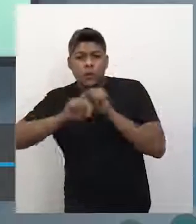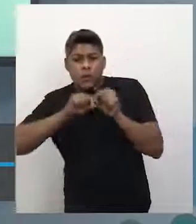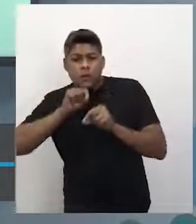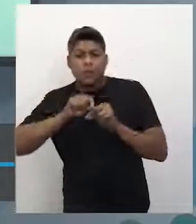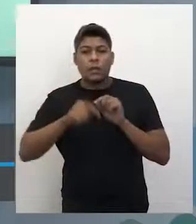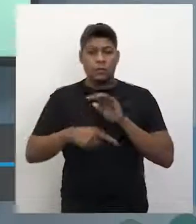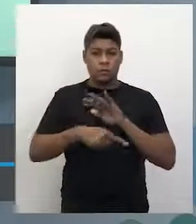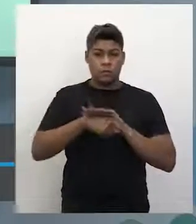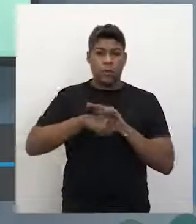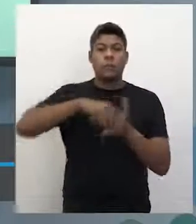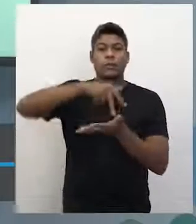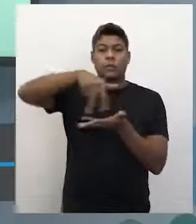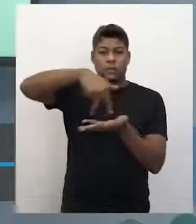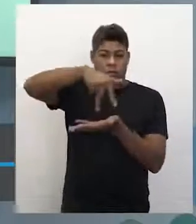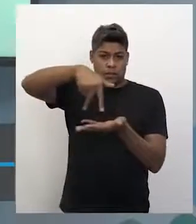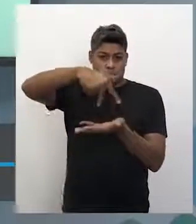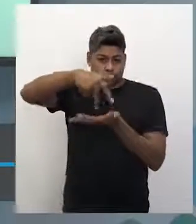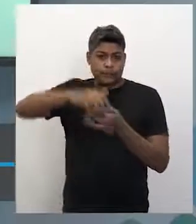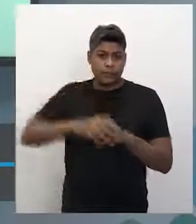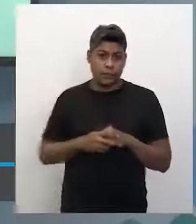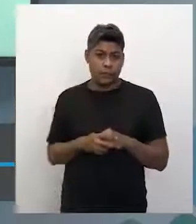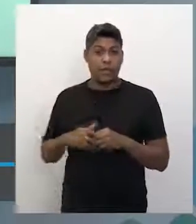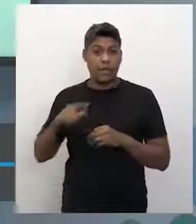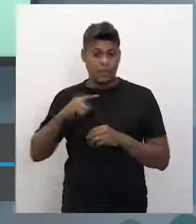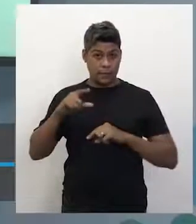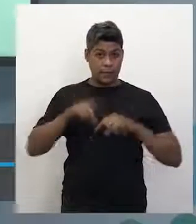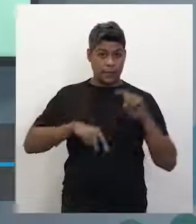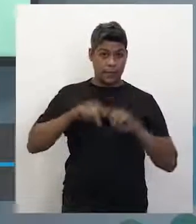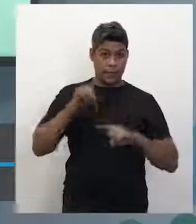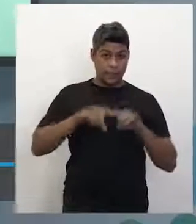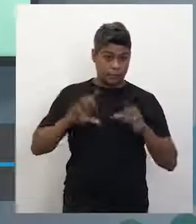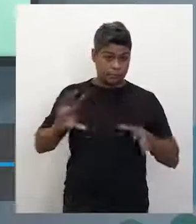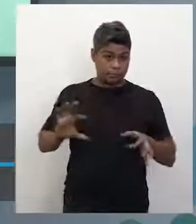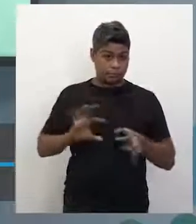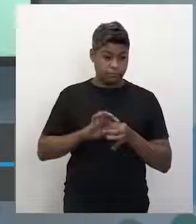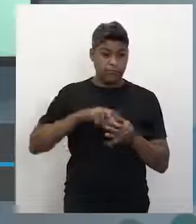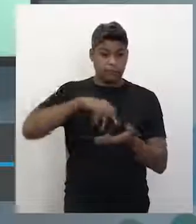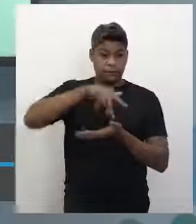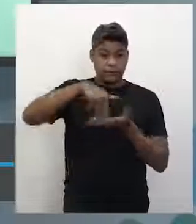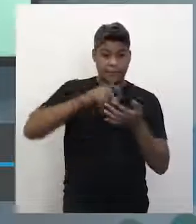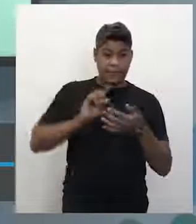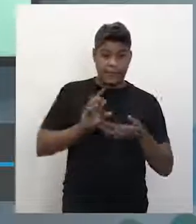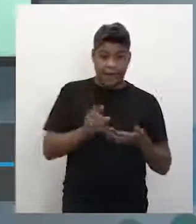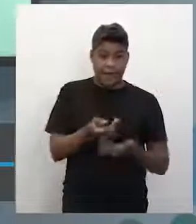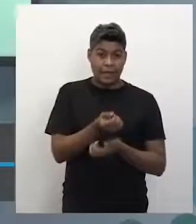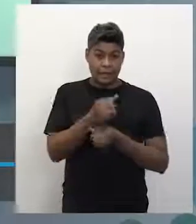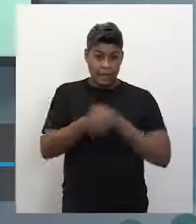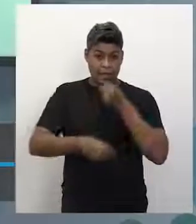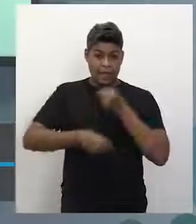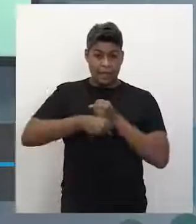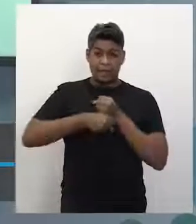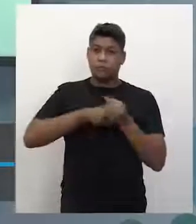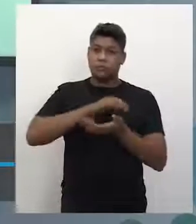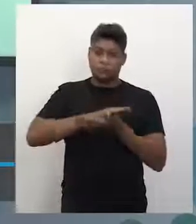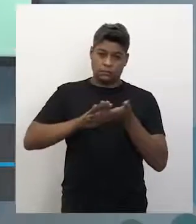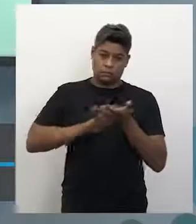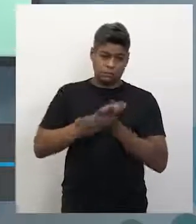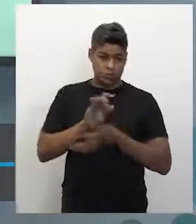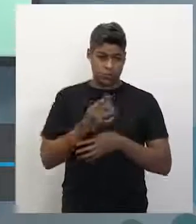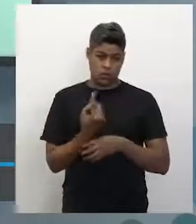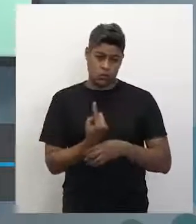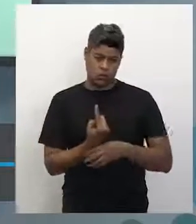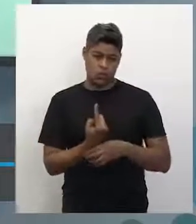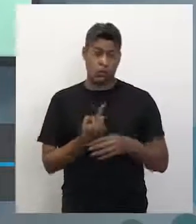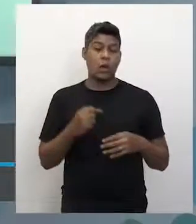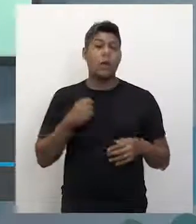constitutivos da dança. Só tem um. Não existem elementos constitutivos da dança para cada série, para o sexto, para o sétimo, para o oitavo, para o nono. Só tem um.